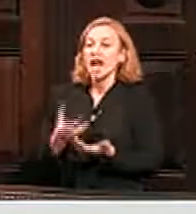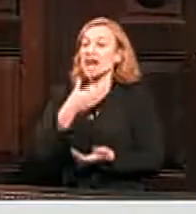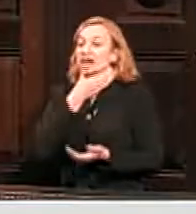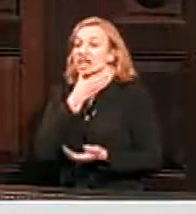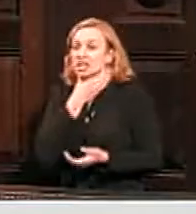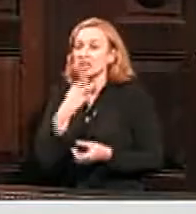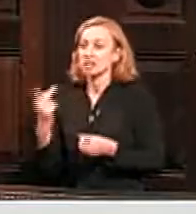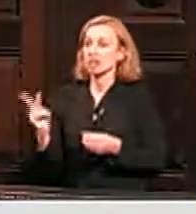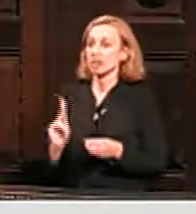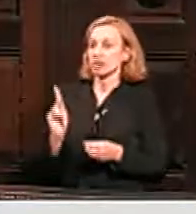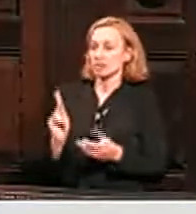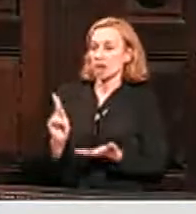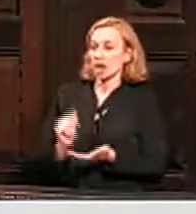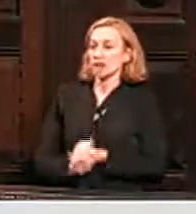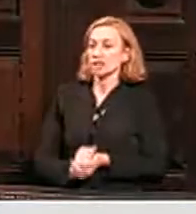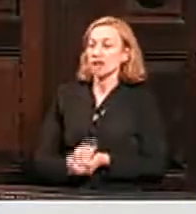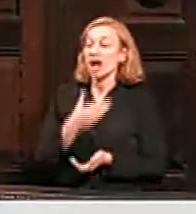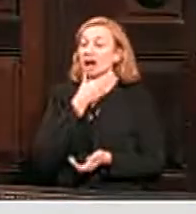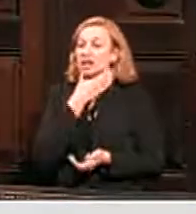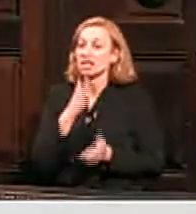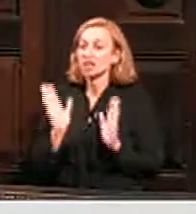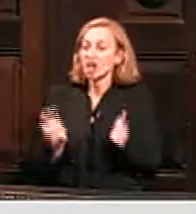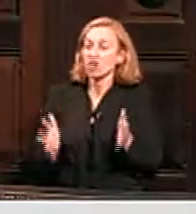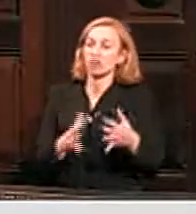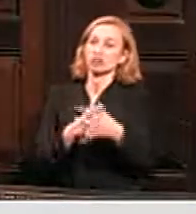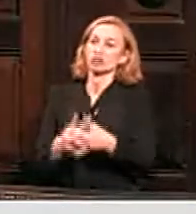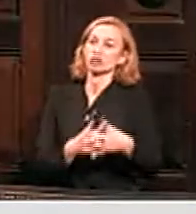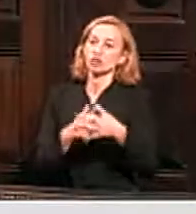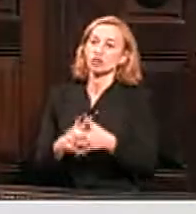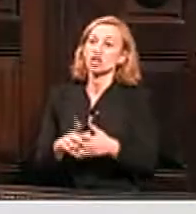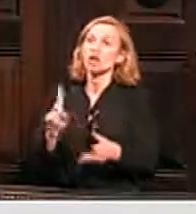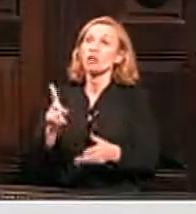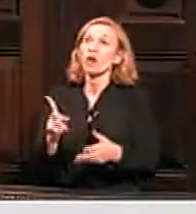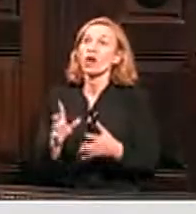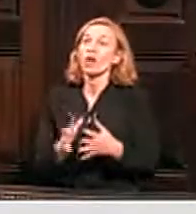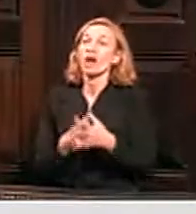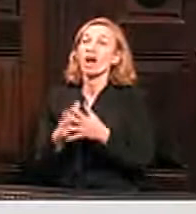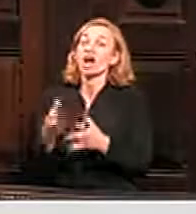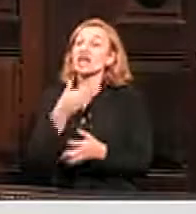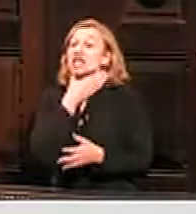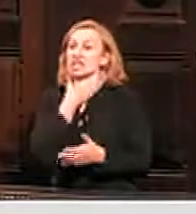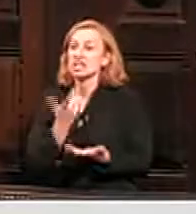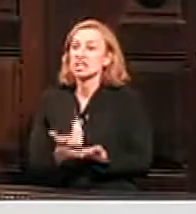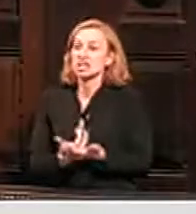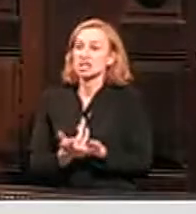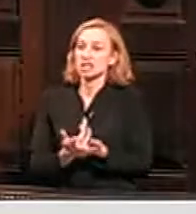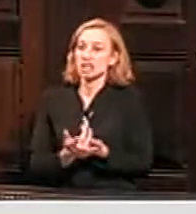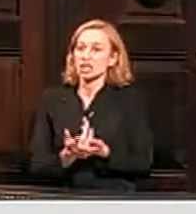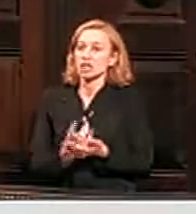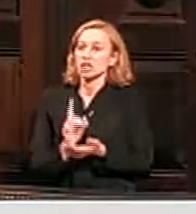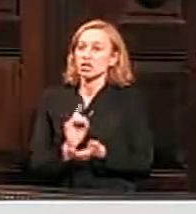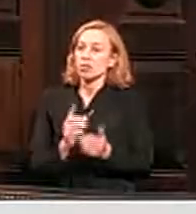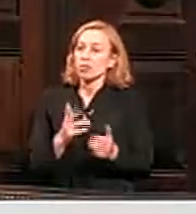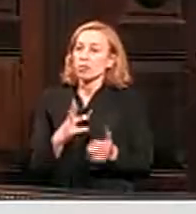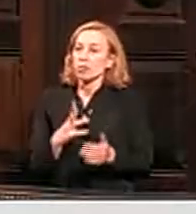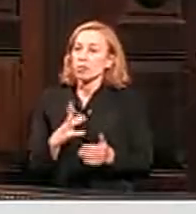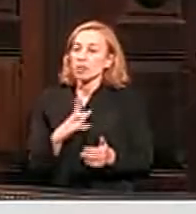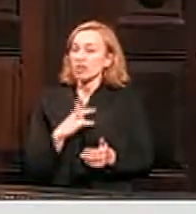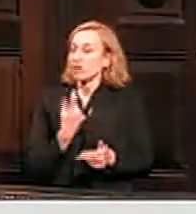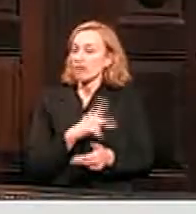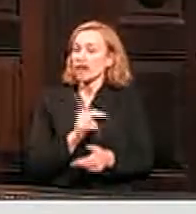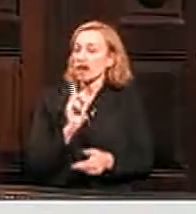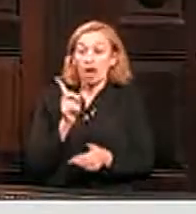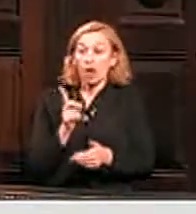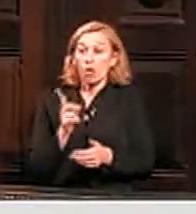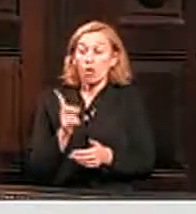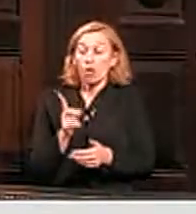crise, agora com os caminhoneiros, não é uma crise tributária, embora tenhamos problemas tributários graves no